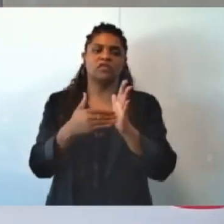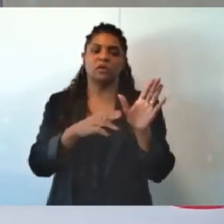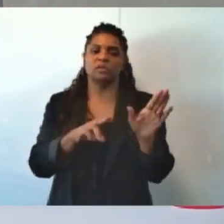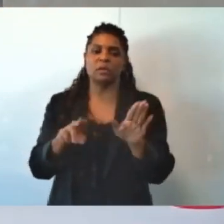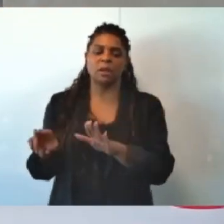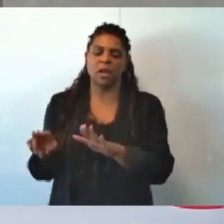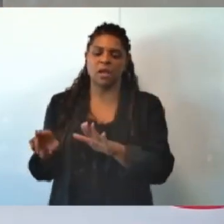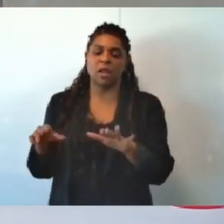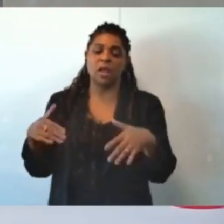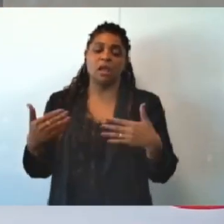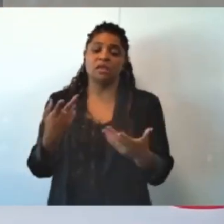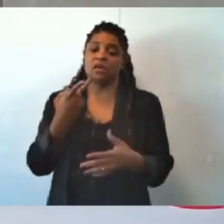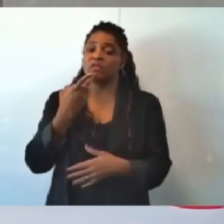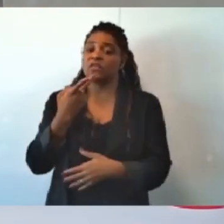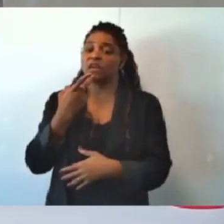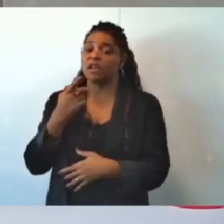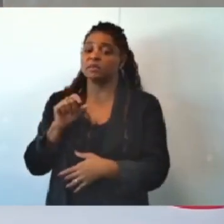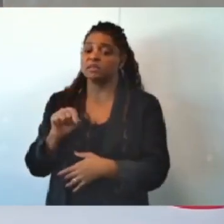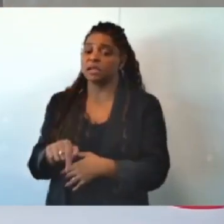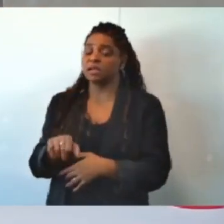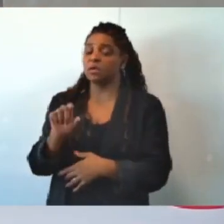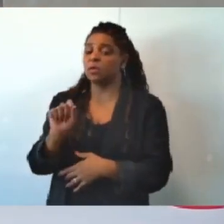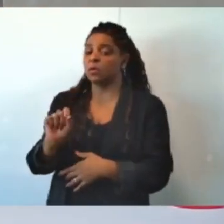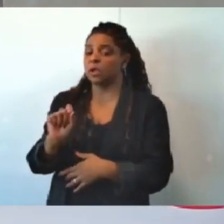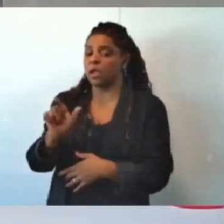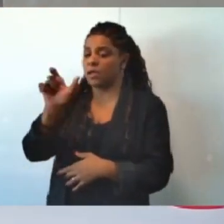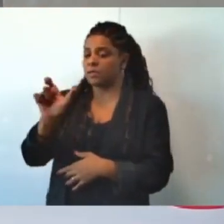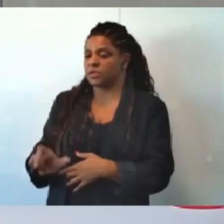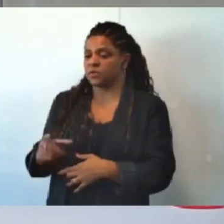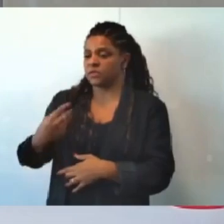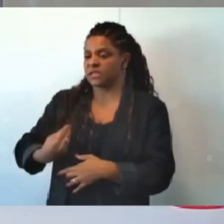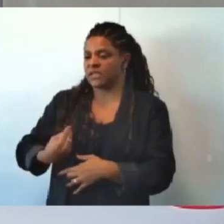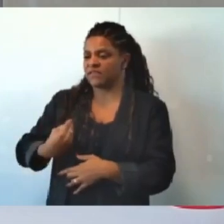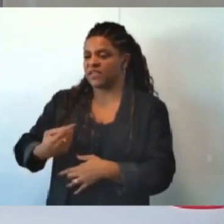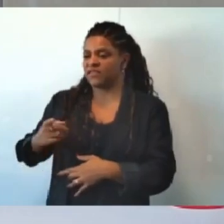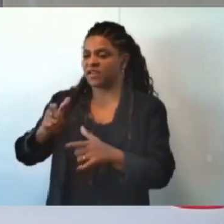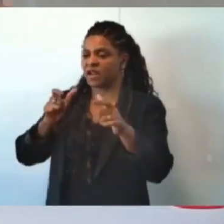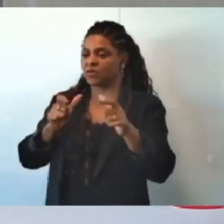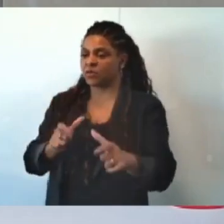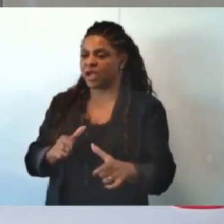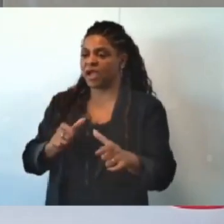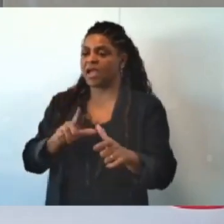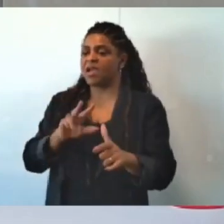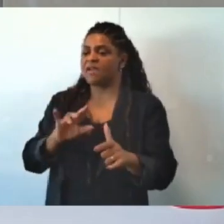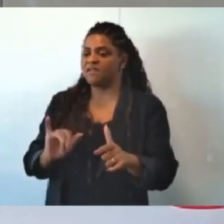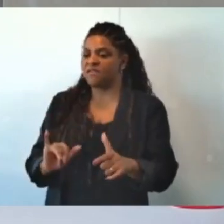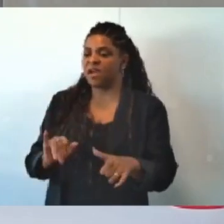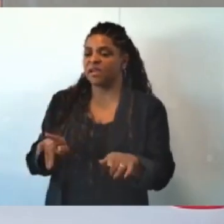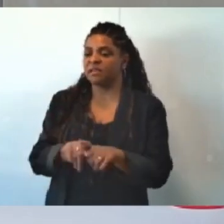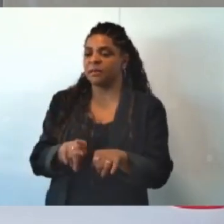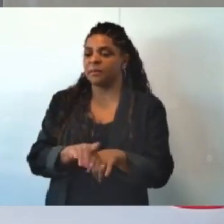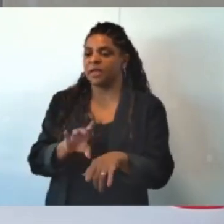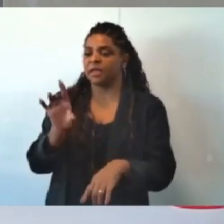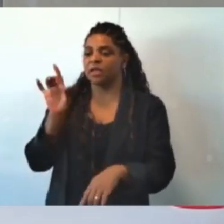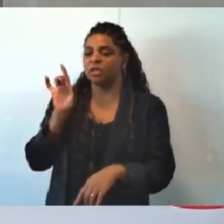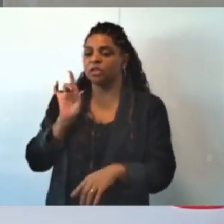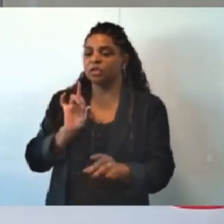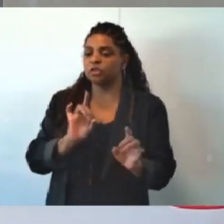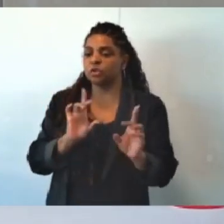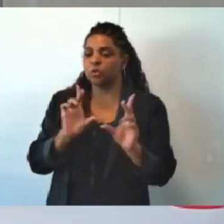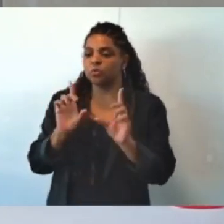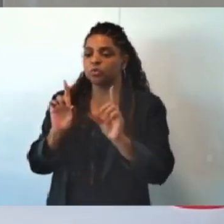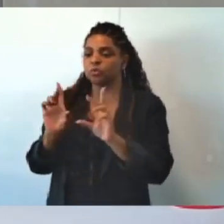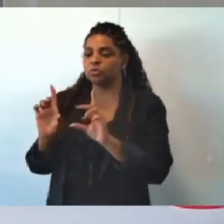falando aqui de pessoas que vivem no local e que vão viver, né, todos os dias, vão viver